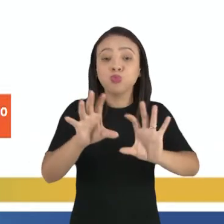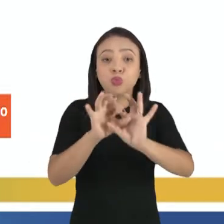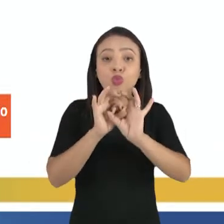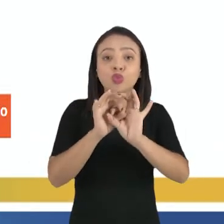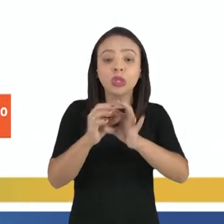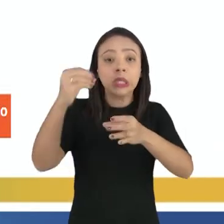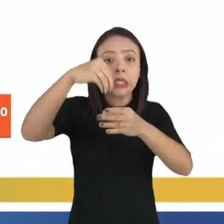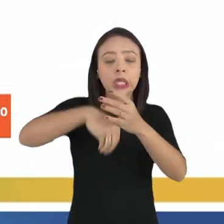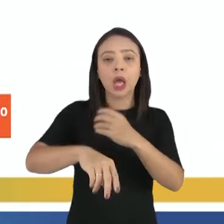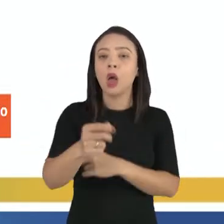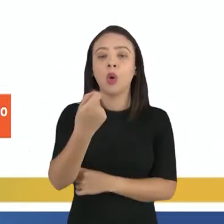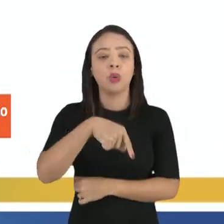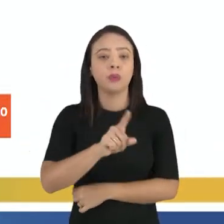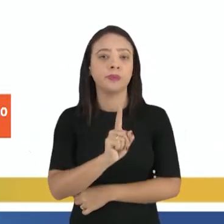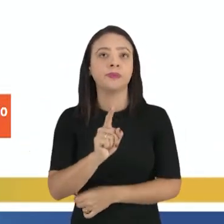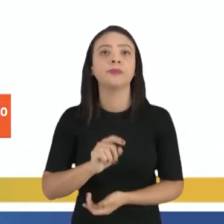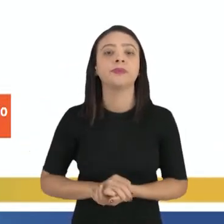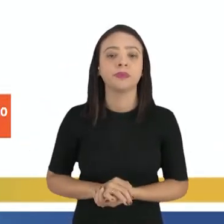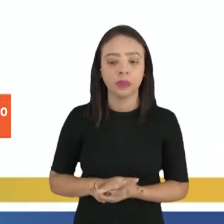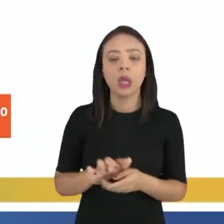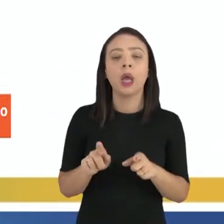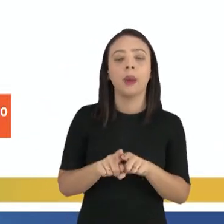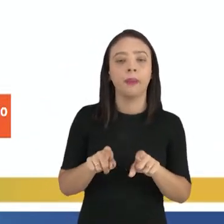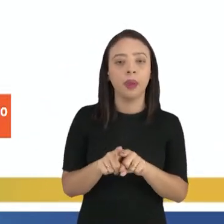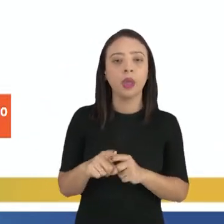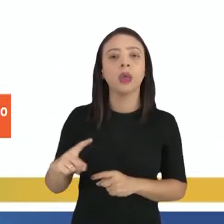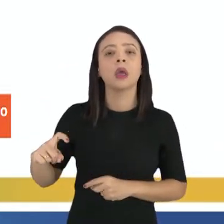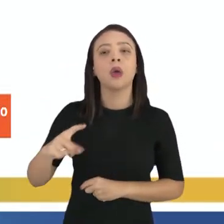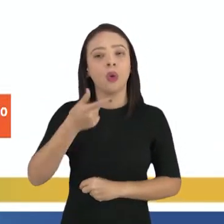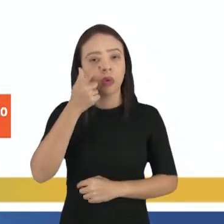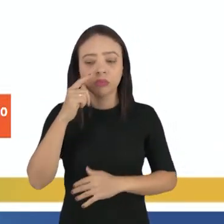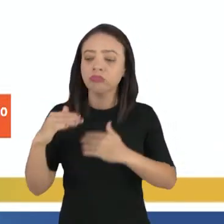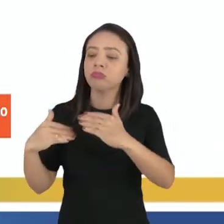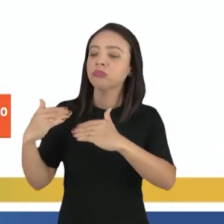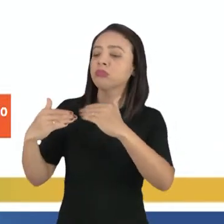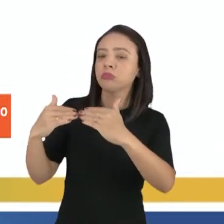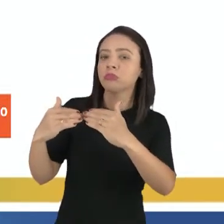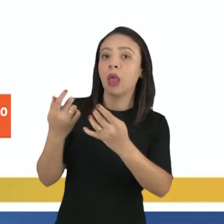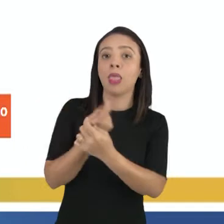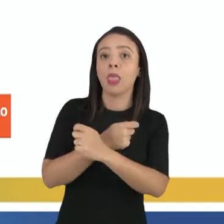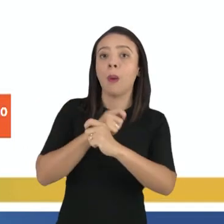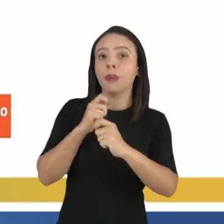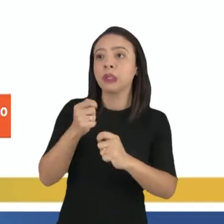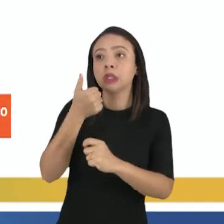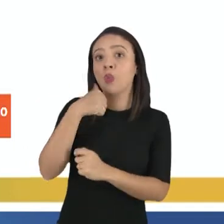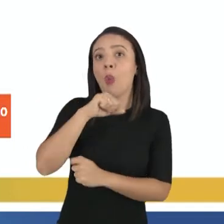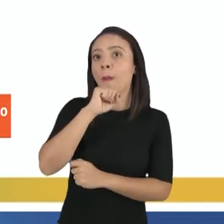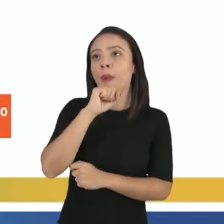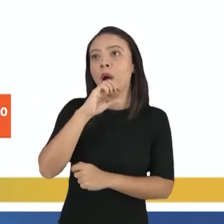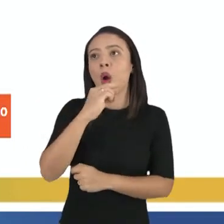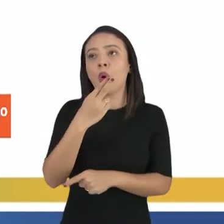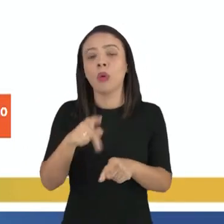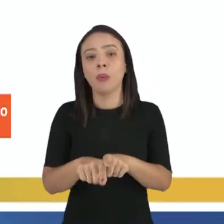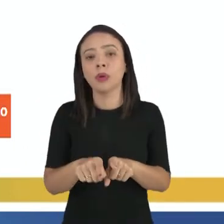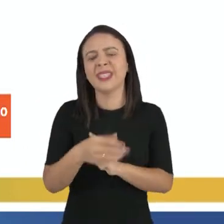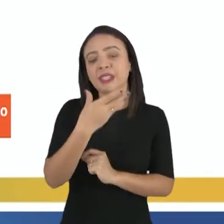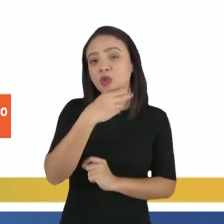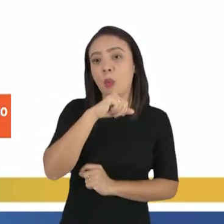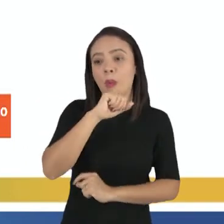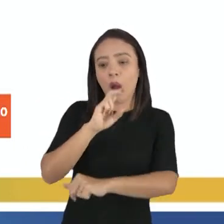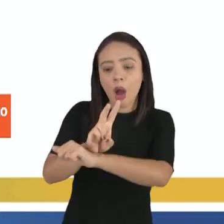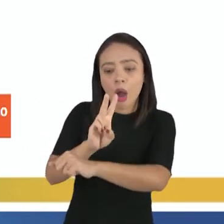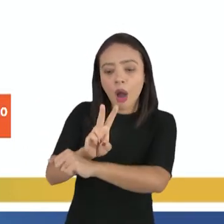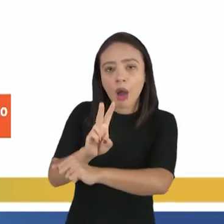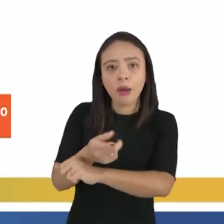interna, ok? E esse organismo ele vai se desenvolver sozinho, sem a necessidade de uma mãe ou de um pai para ficar